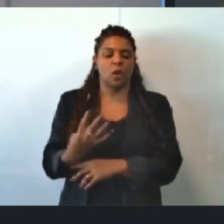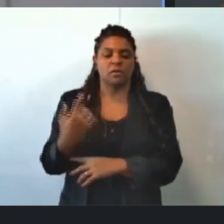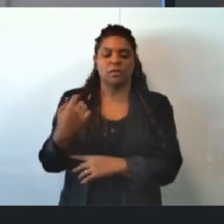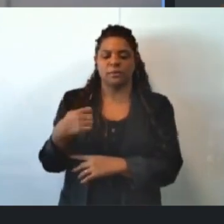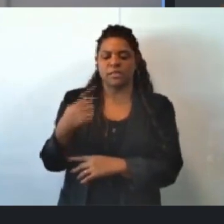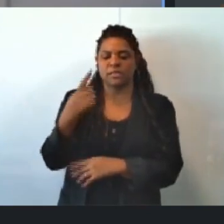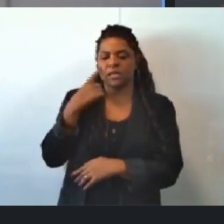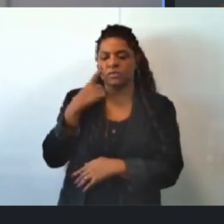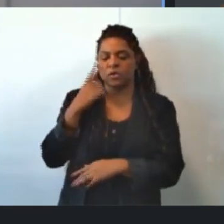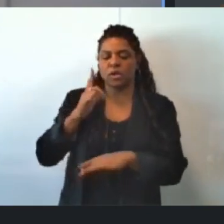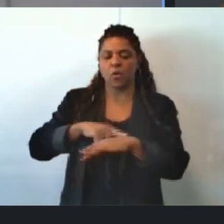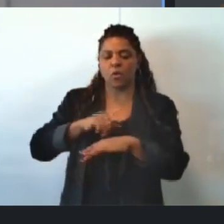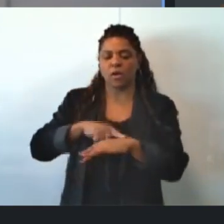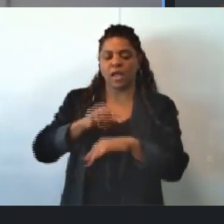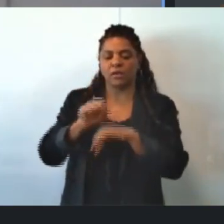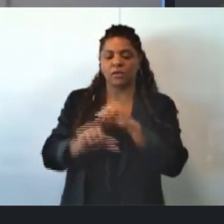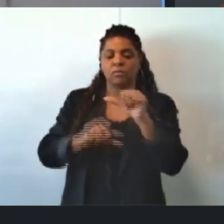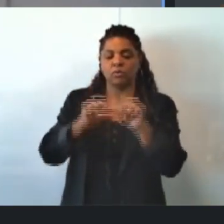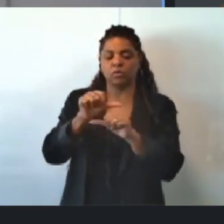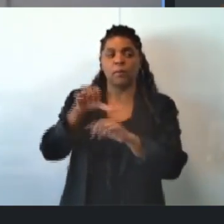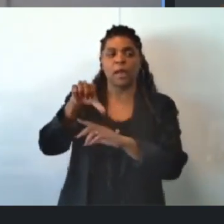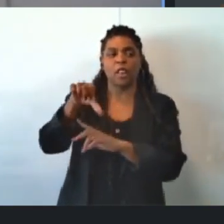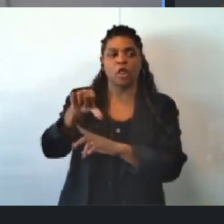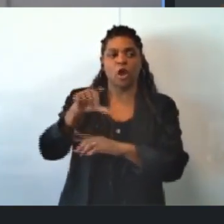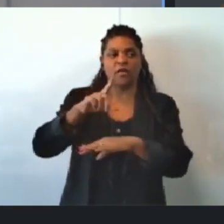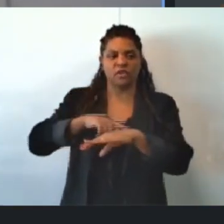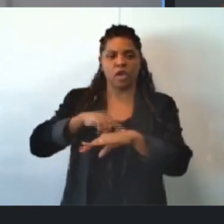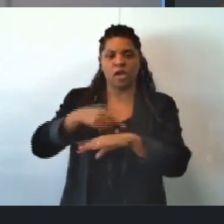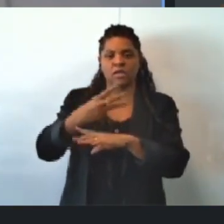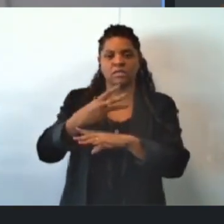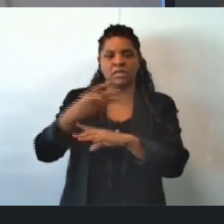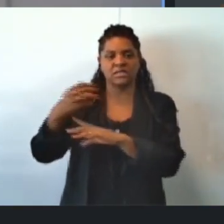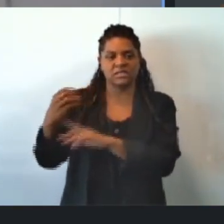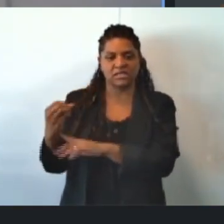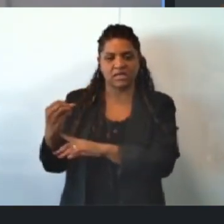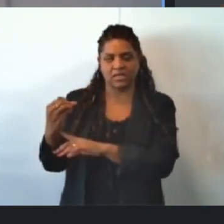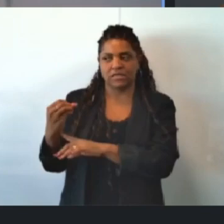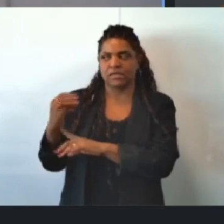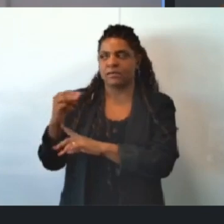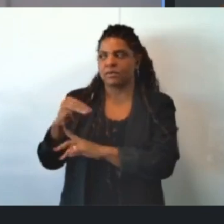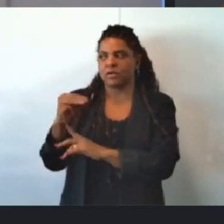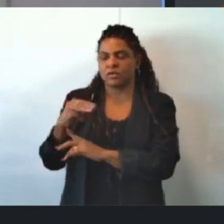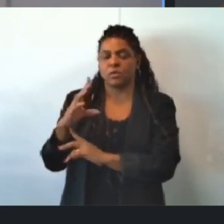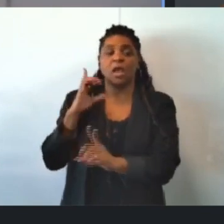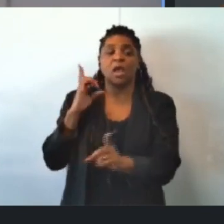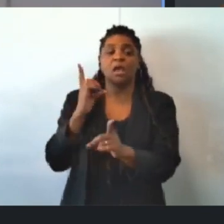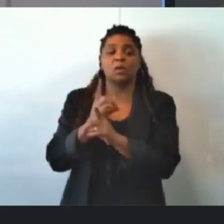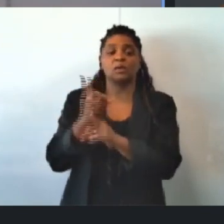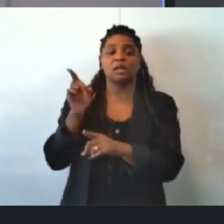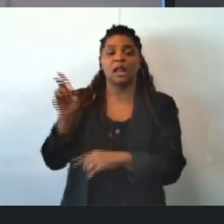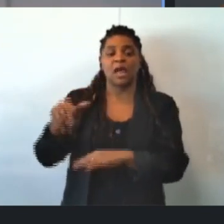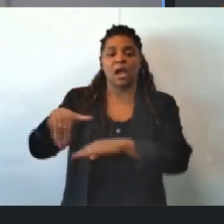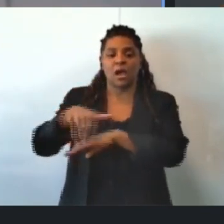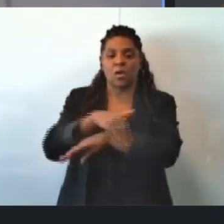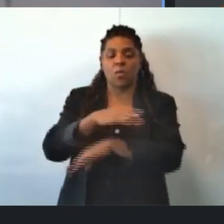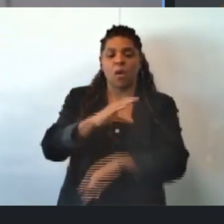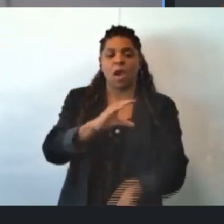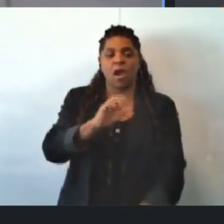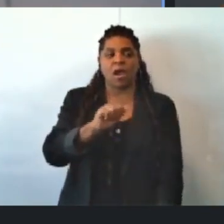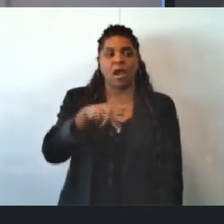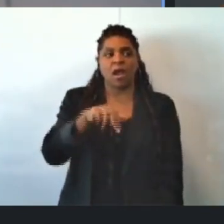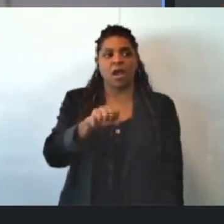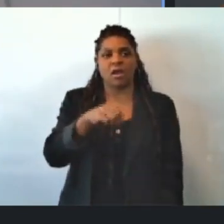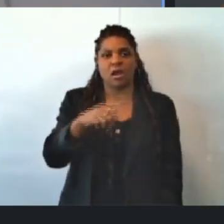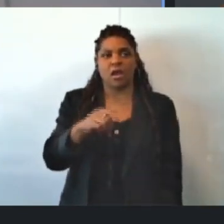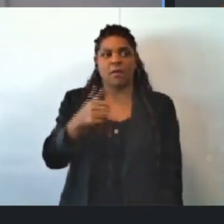alterado para as 9 horas e 30 minutos. O local de encontro é na rua Canaã, 865, e autoria do vereador